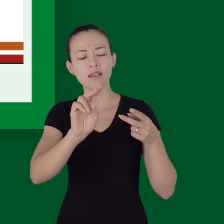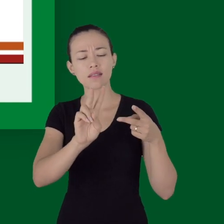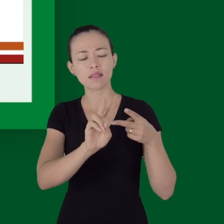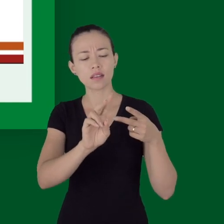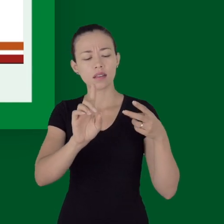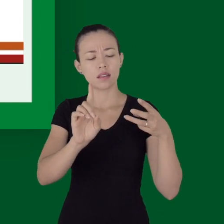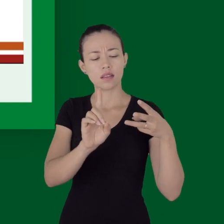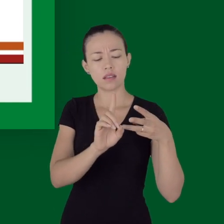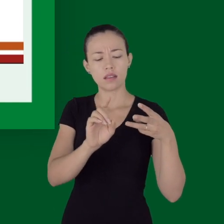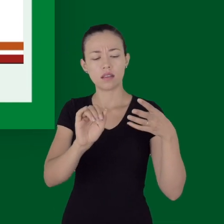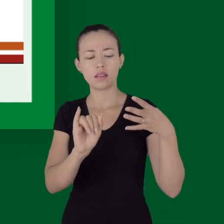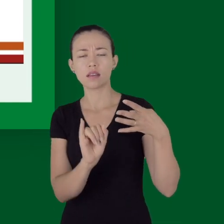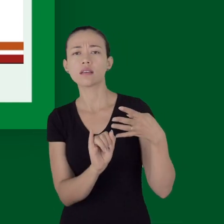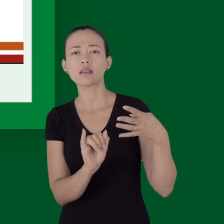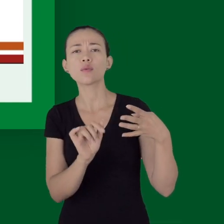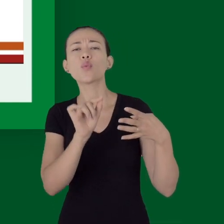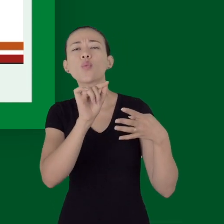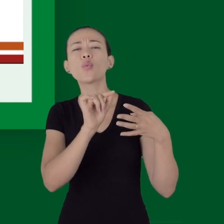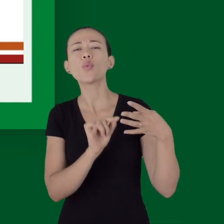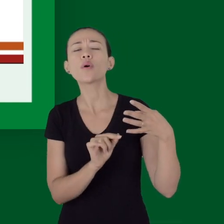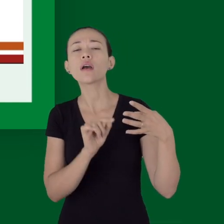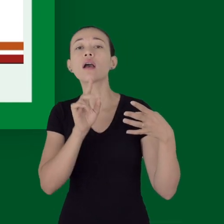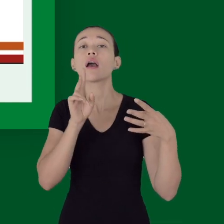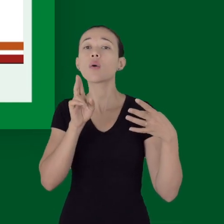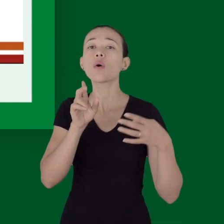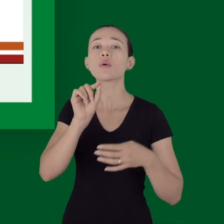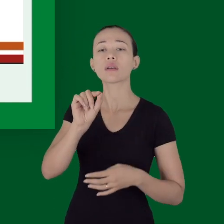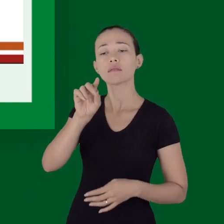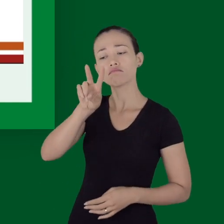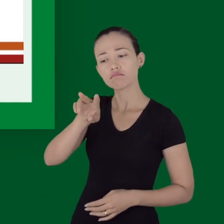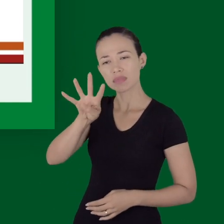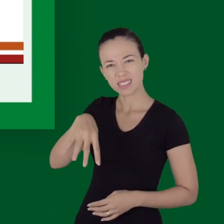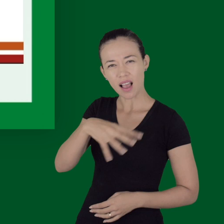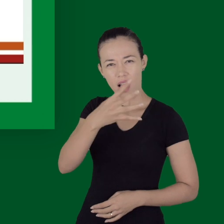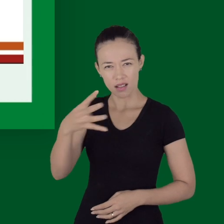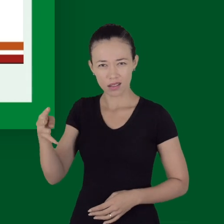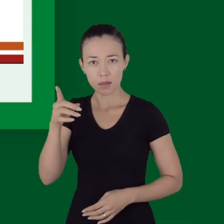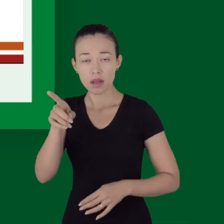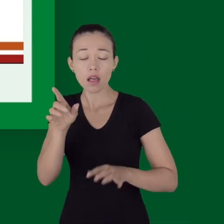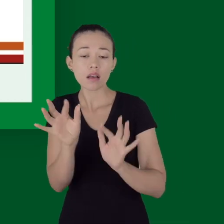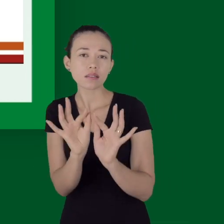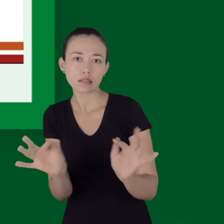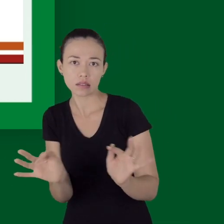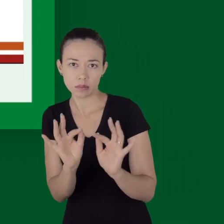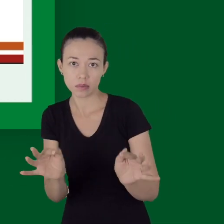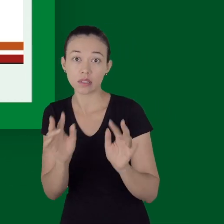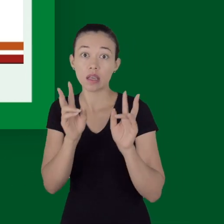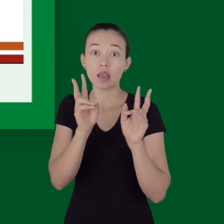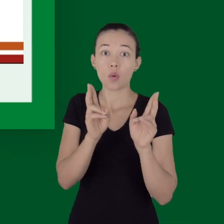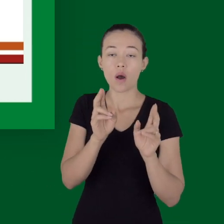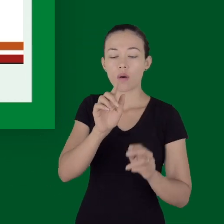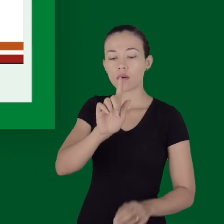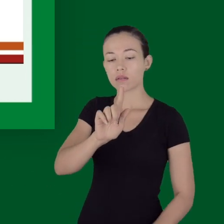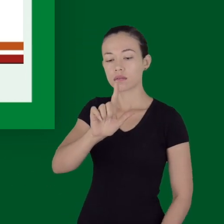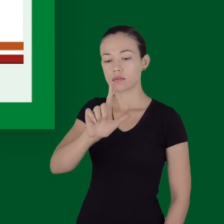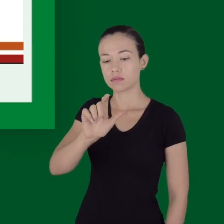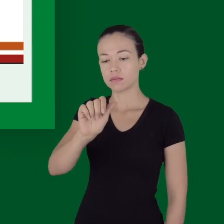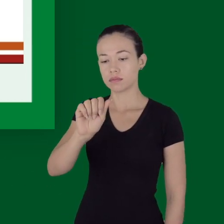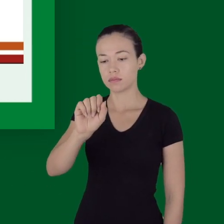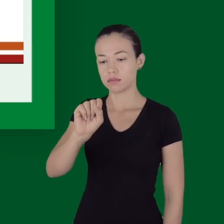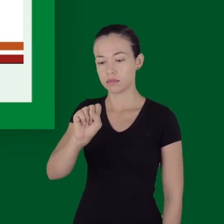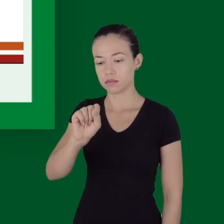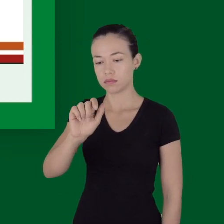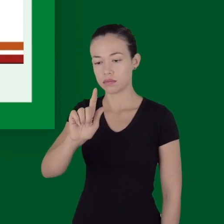é uma escala simplificada, é uma avaliação simplificada neurológica. Não é tão fidedigno assim quanto a escala de Coma de Glasgow, mas é